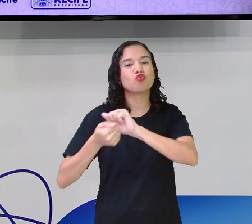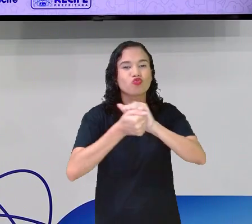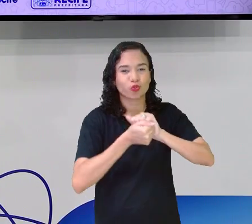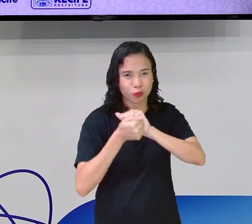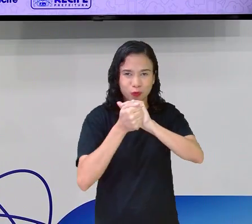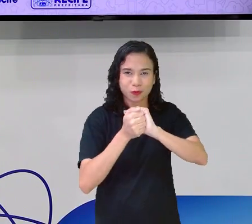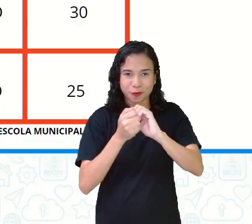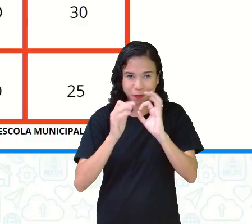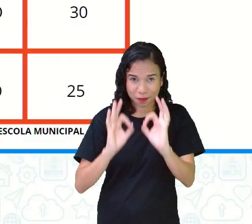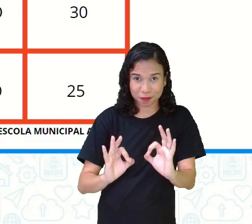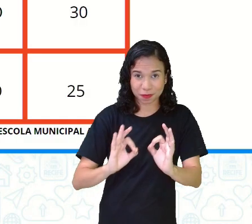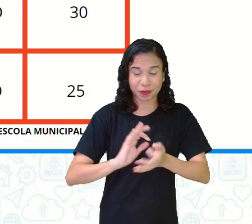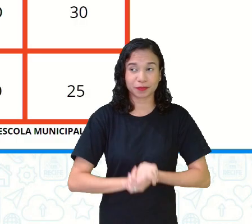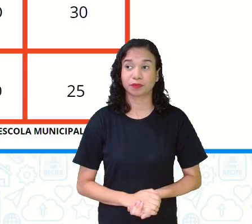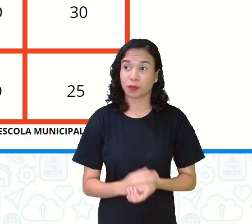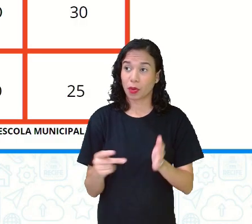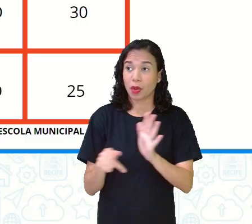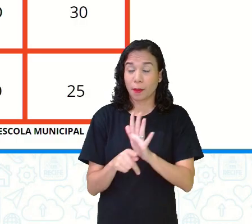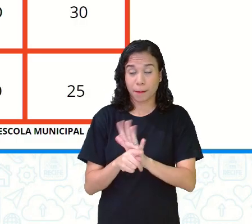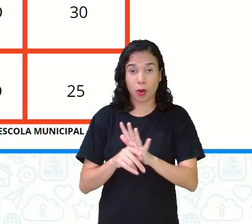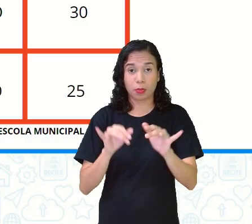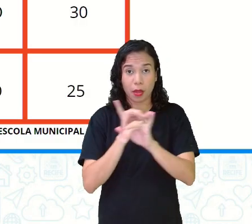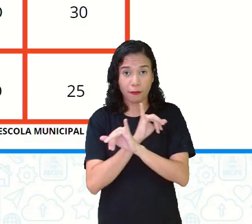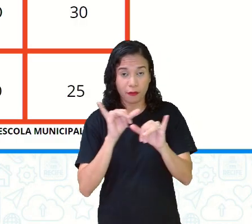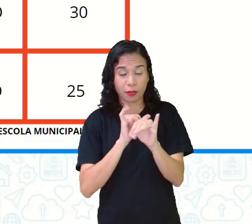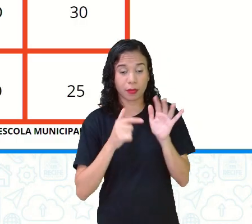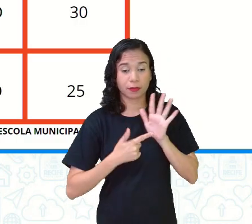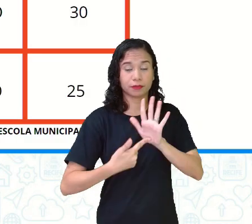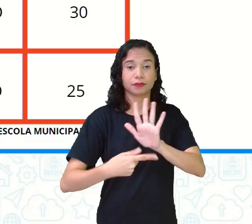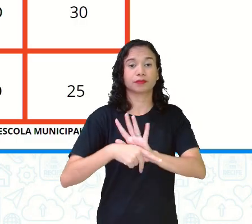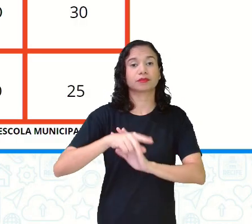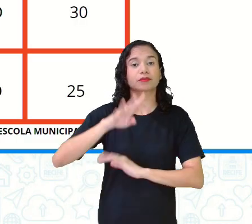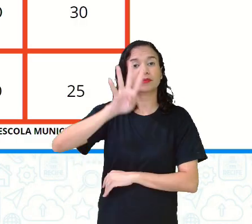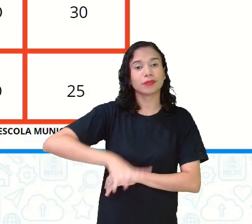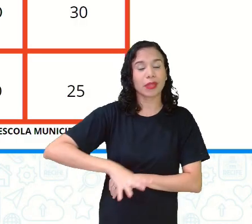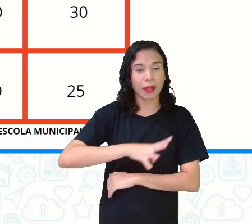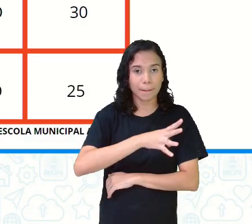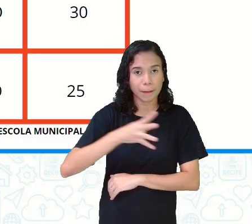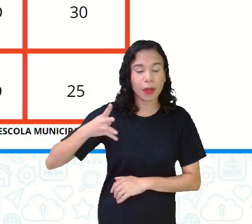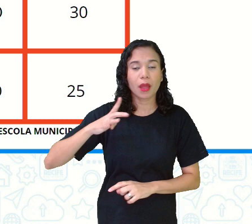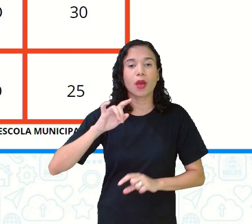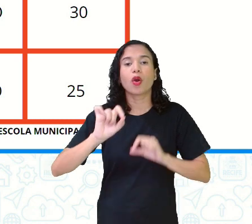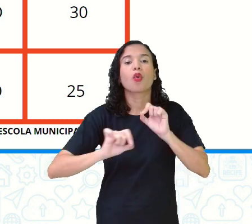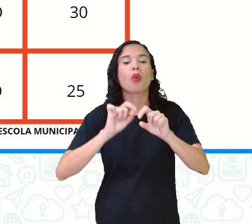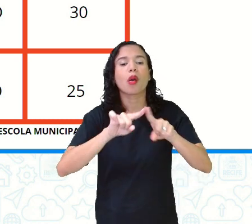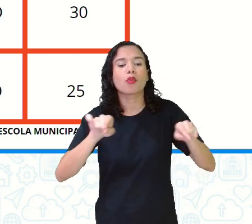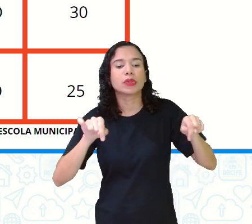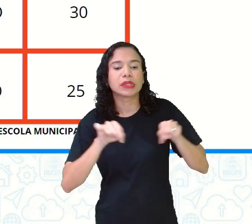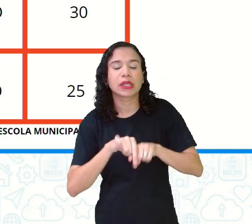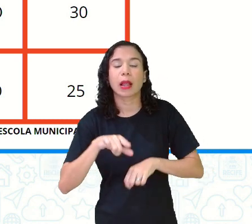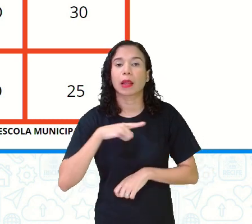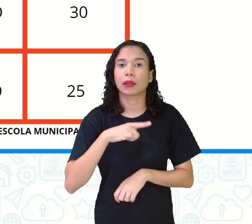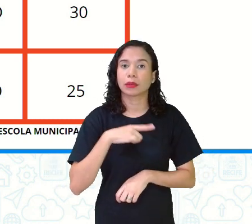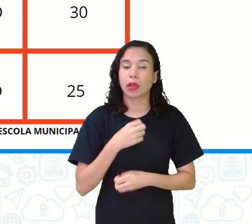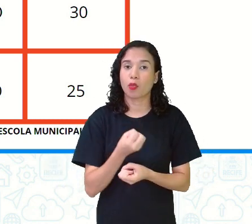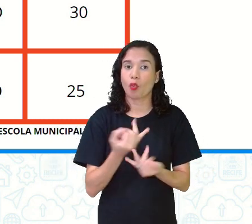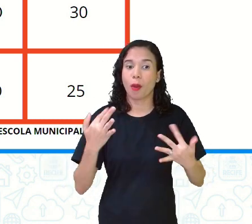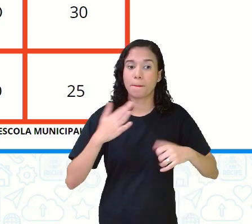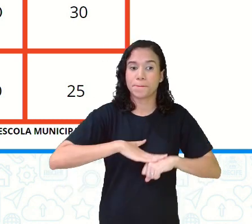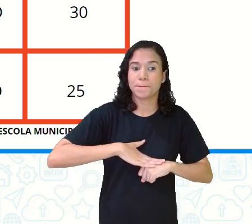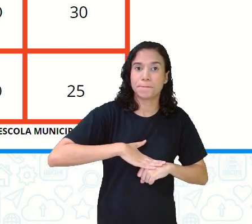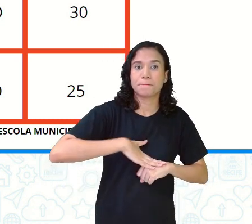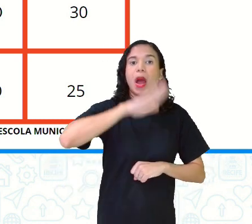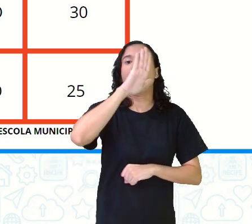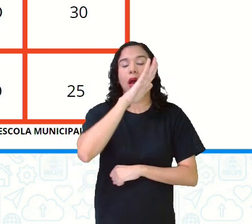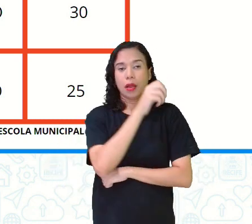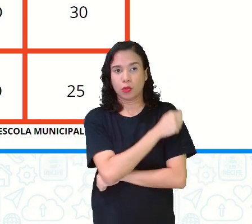tá? De acordo com os dados apresentados na tabela, qual turma possui a maior quantidade